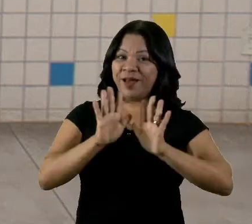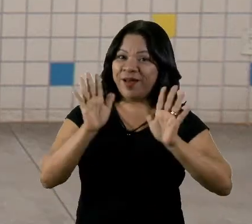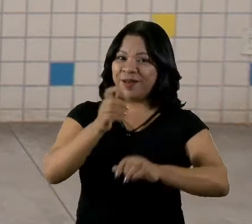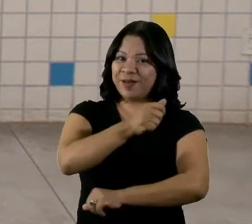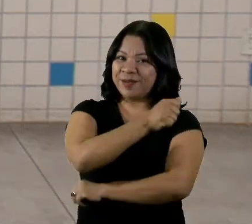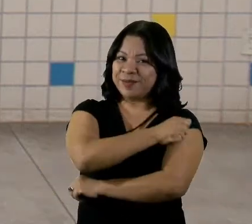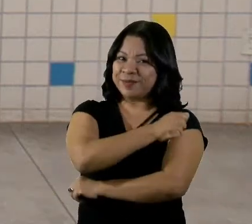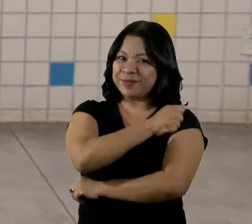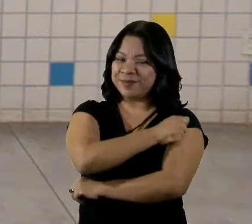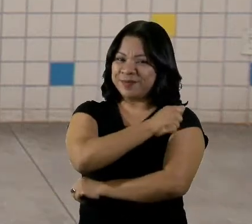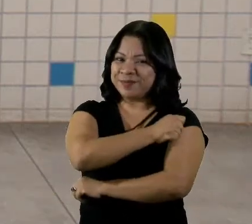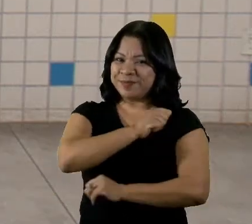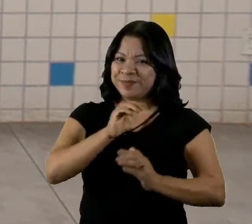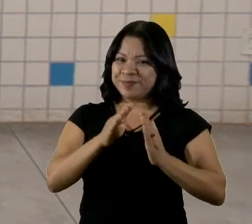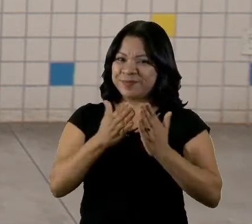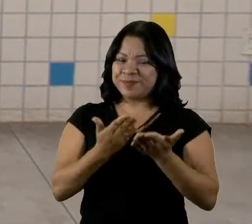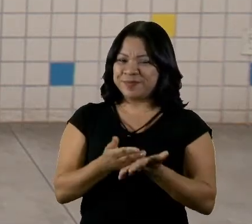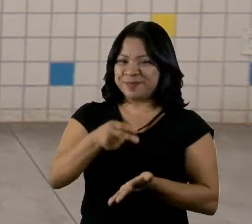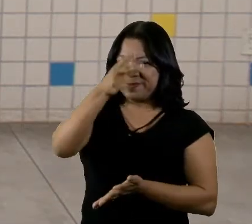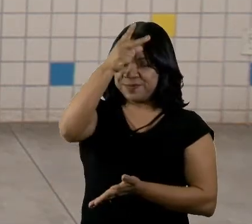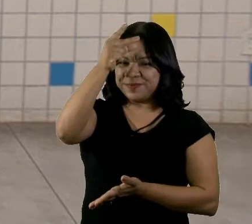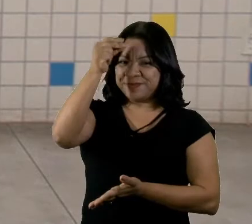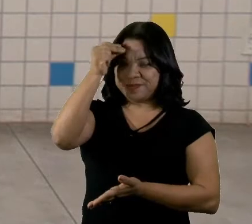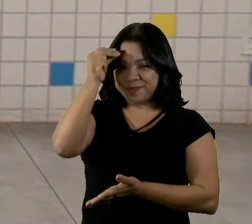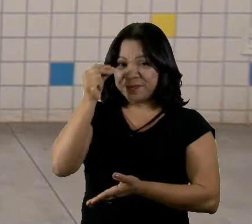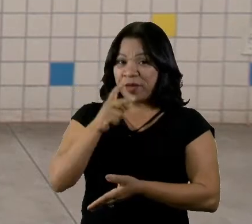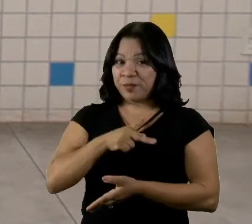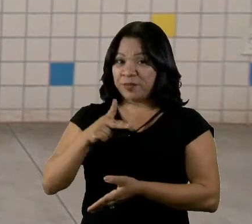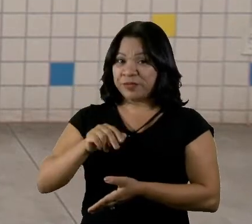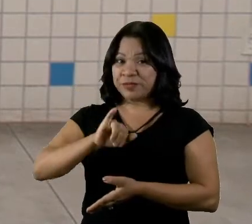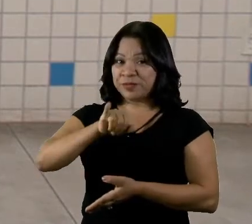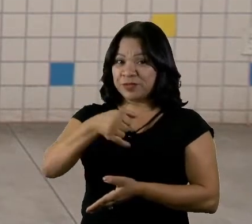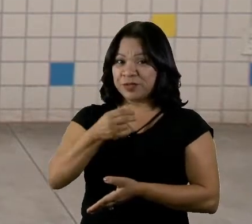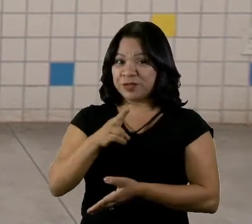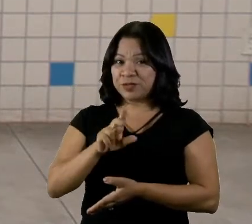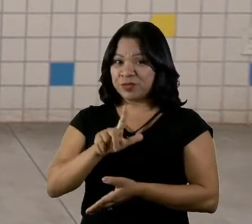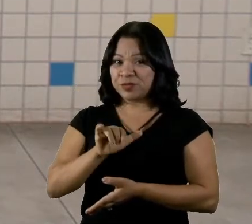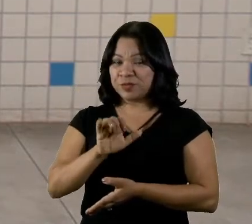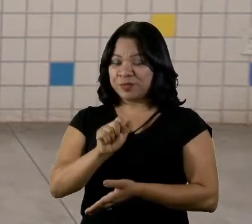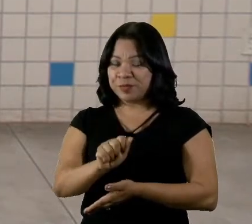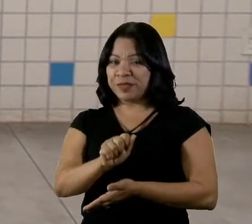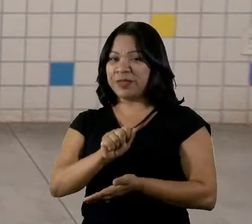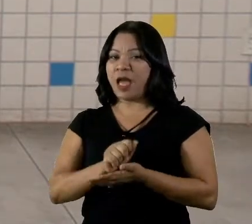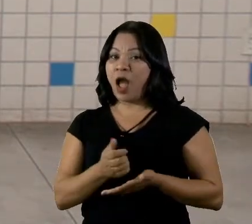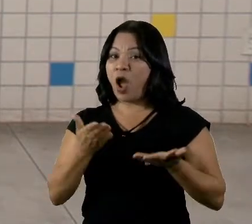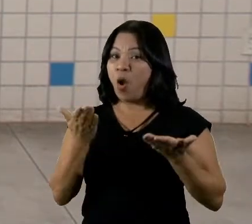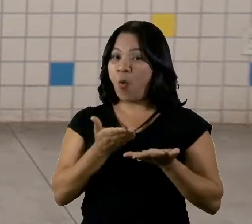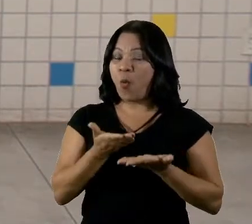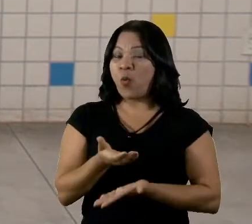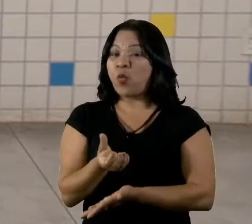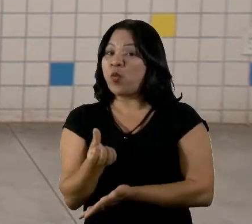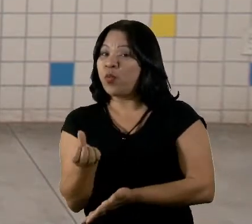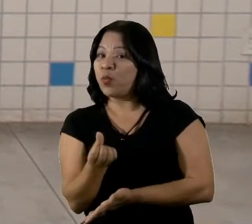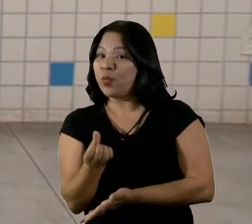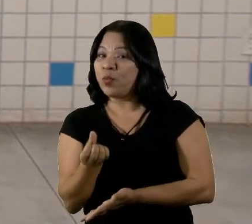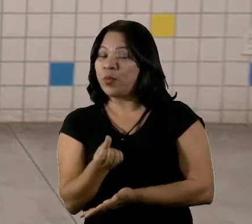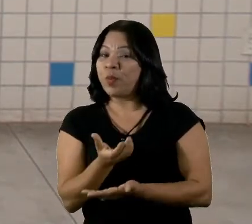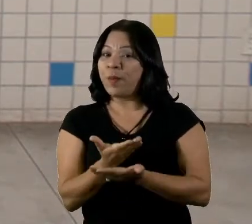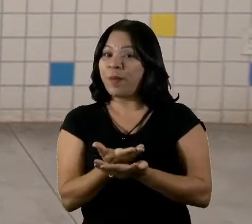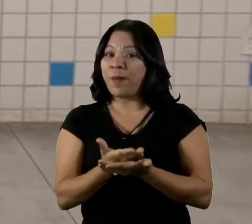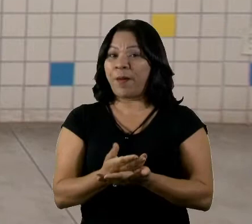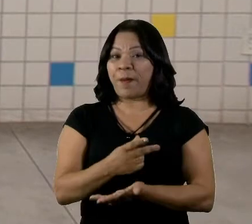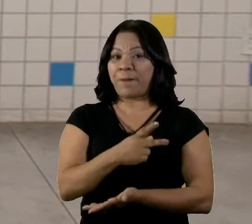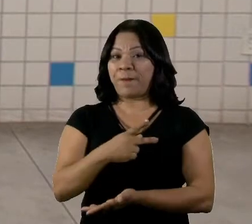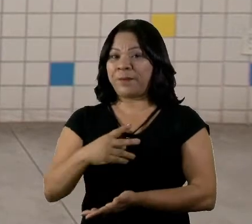estudantes da rede municipal. Eu sou a professora Júlia Carla. Hoje nós teremos a nossa 6ª aula de PPT.